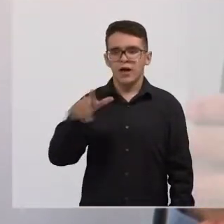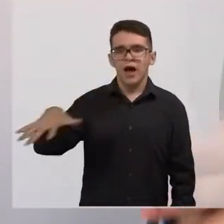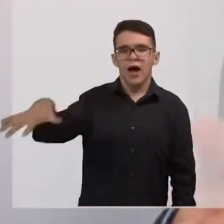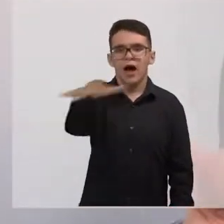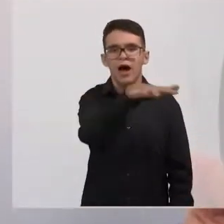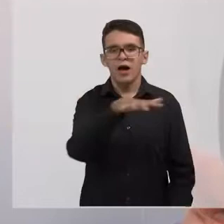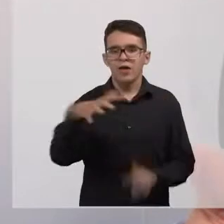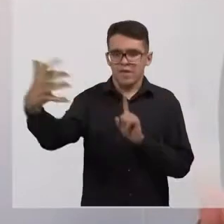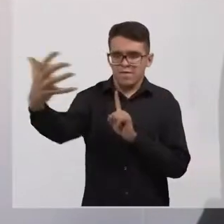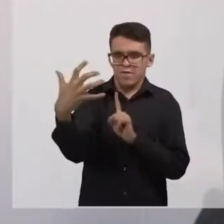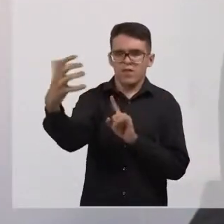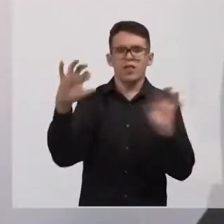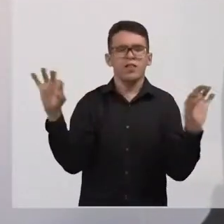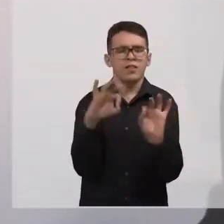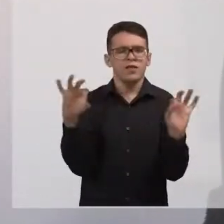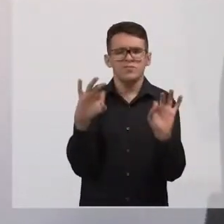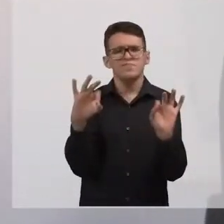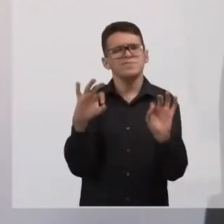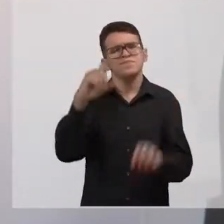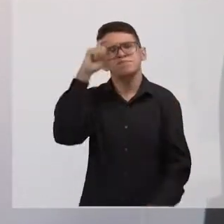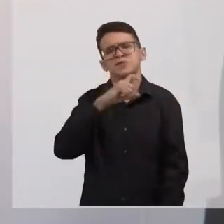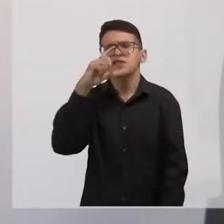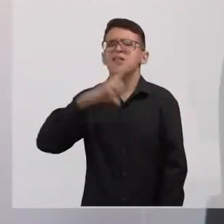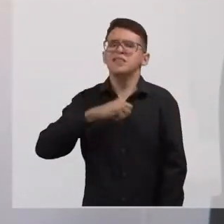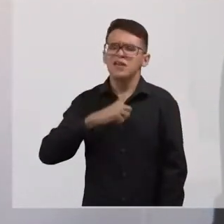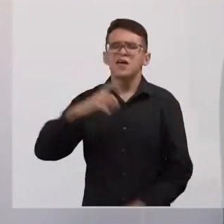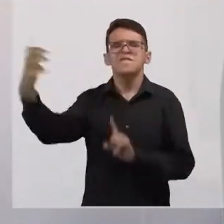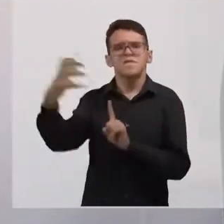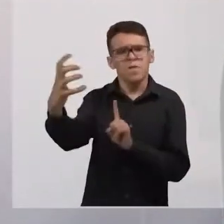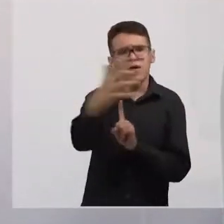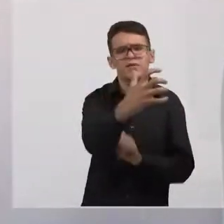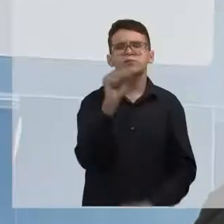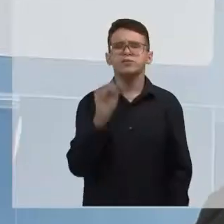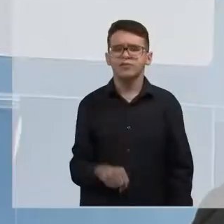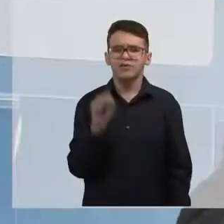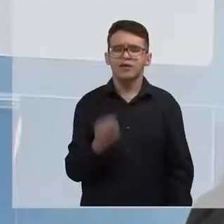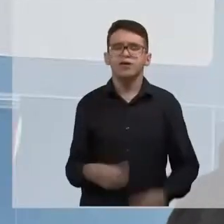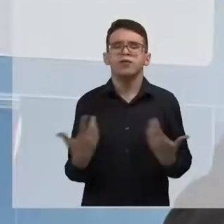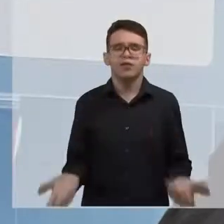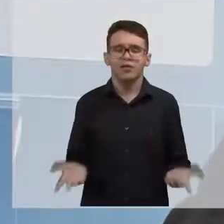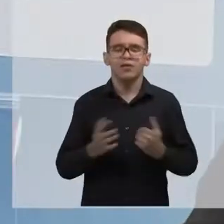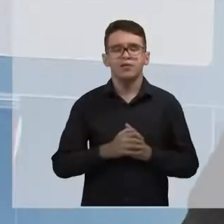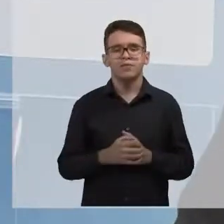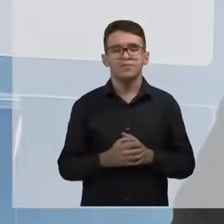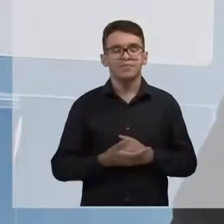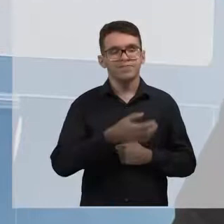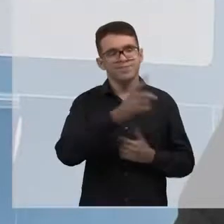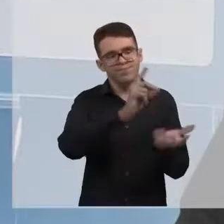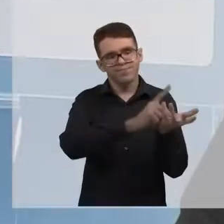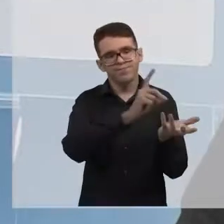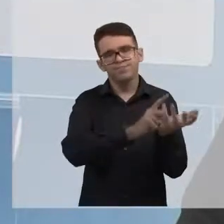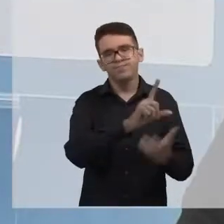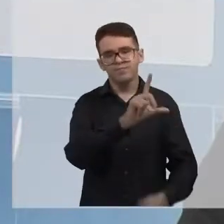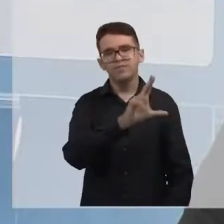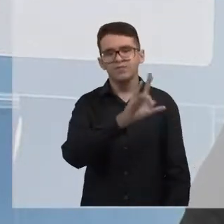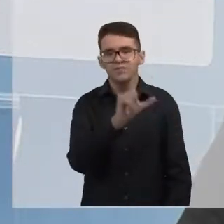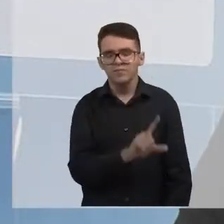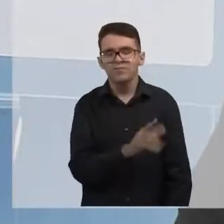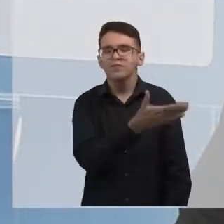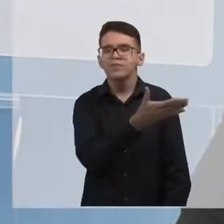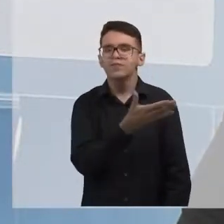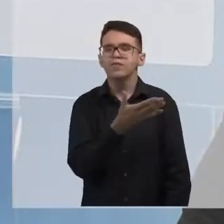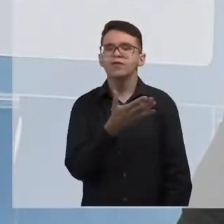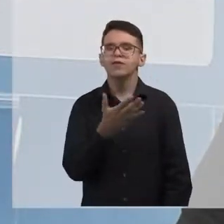fatores externos, é sim. Luiz, e é assim. E aí é que tá, porque desacredita de tudo. A gente vê